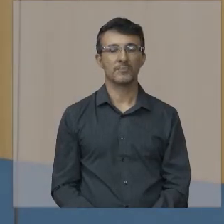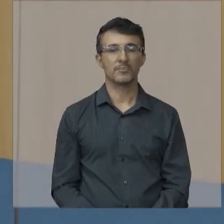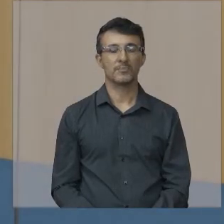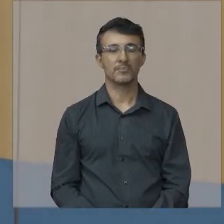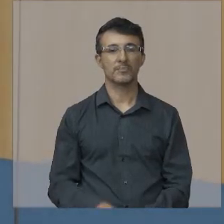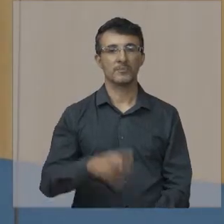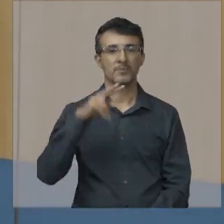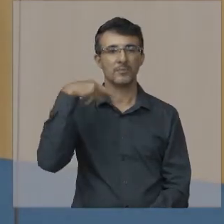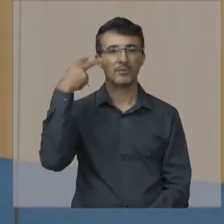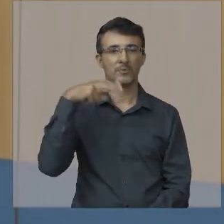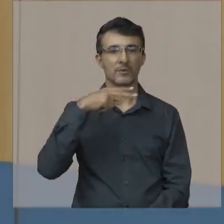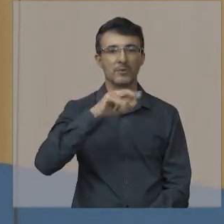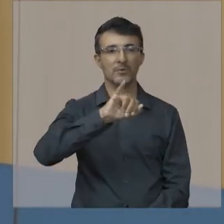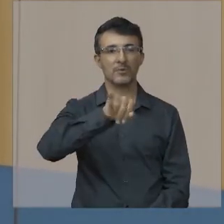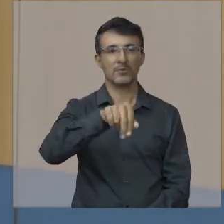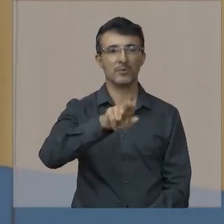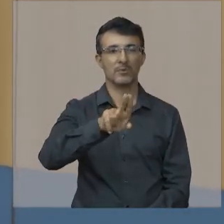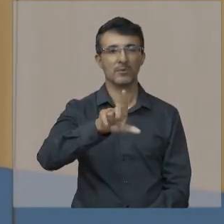Vereadora Juliana Fraga.